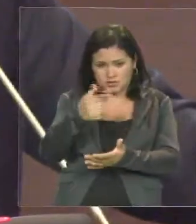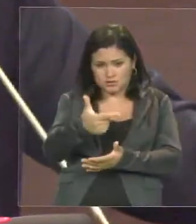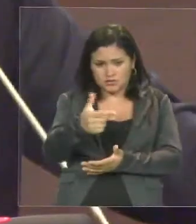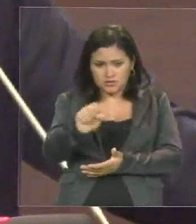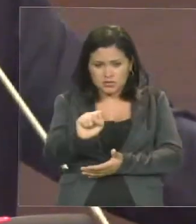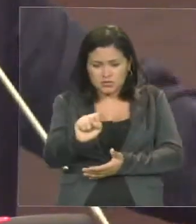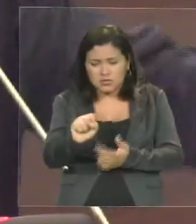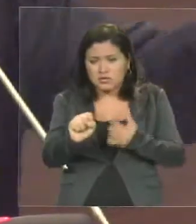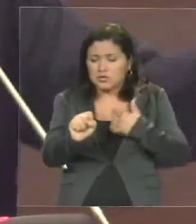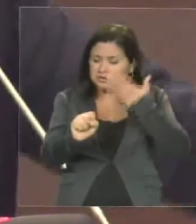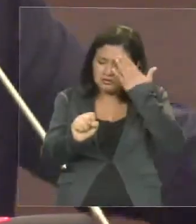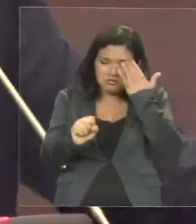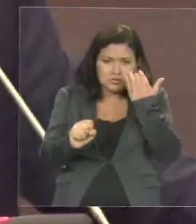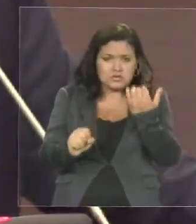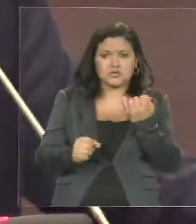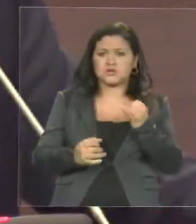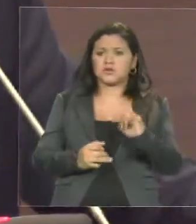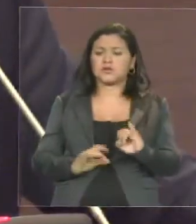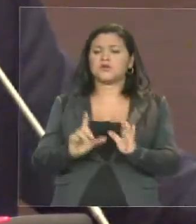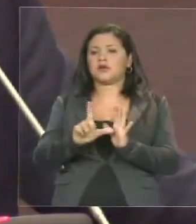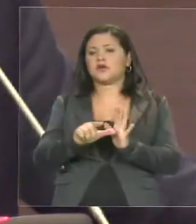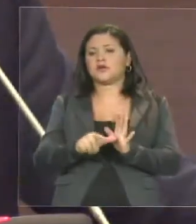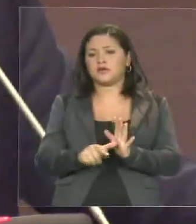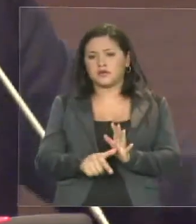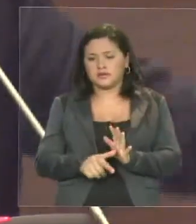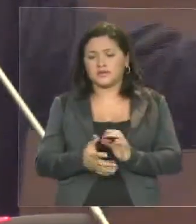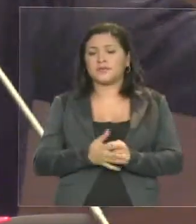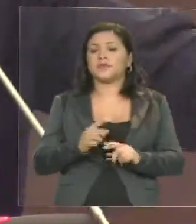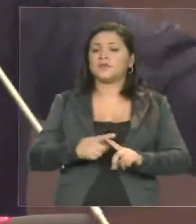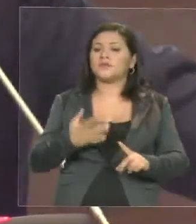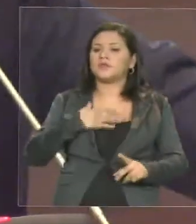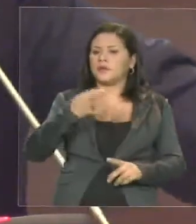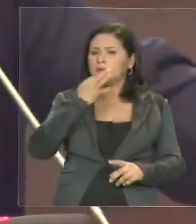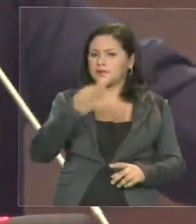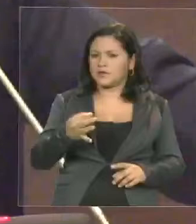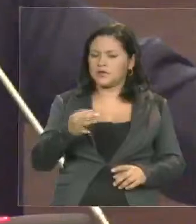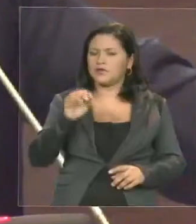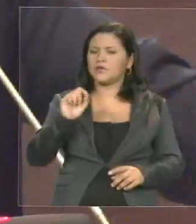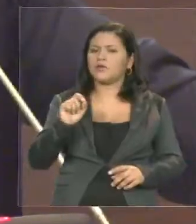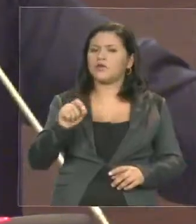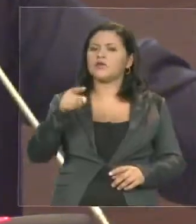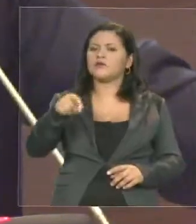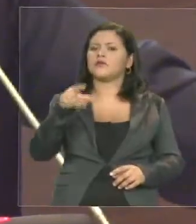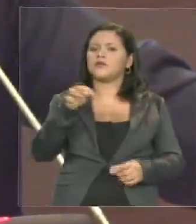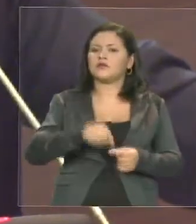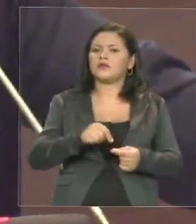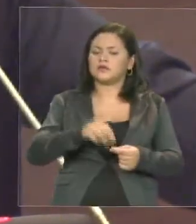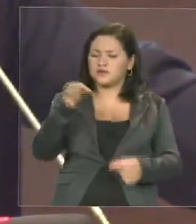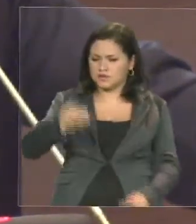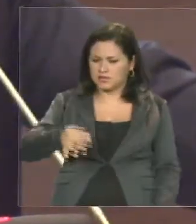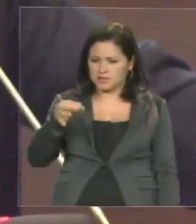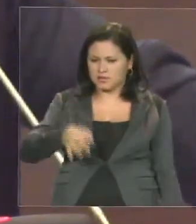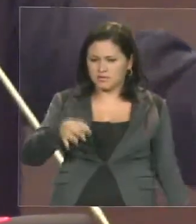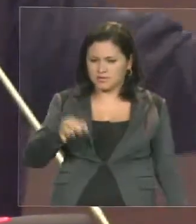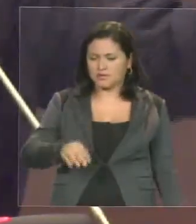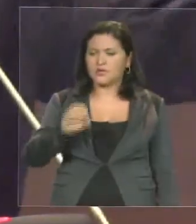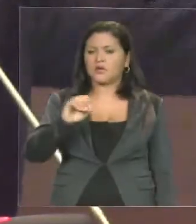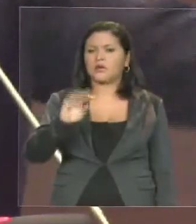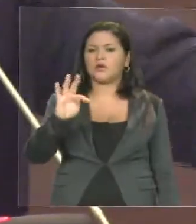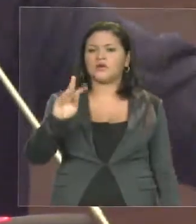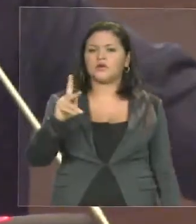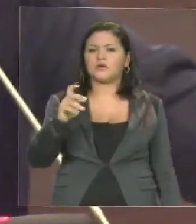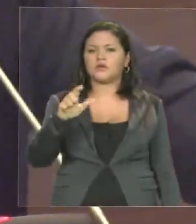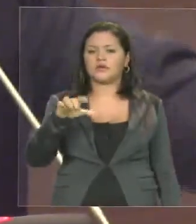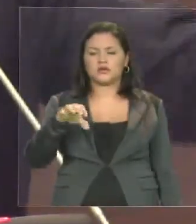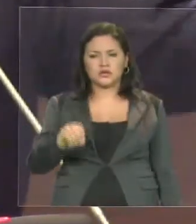essa situação. Mas eu acho que o que você está fazendo é correto, todos nós fizemos, o deputado Otelino também fez de ordem brilhante, o deputado Bira do Pindaré,